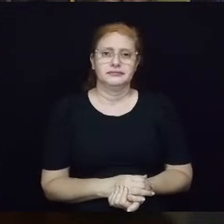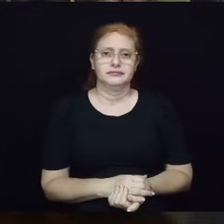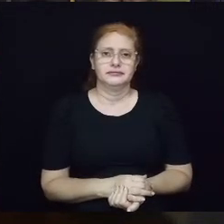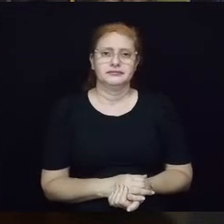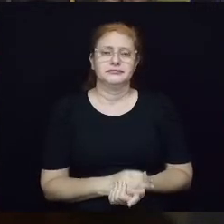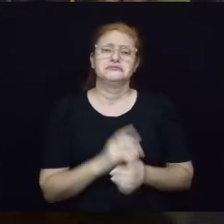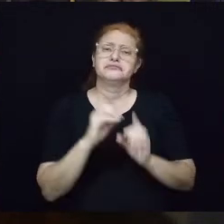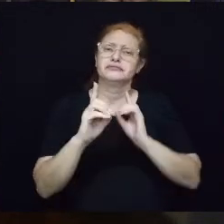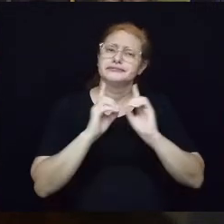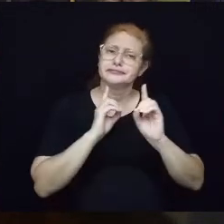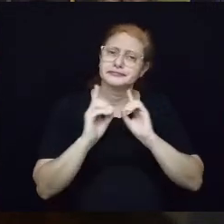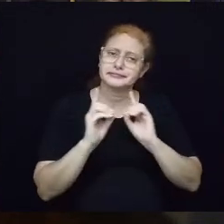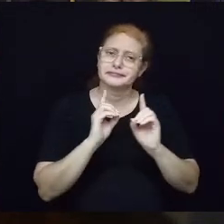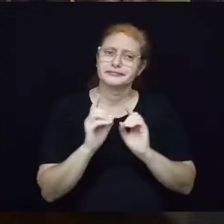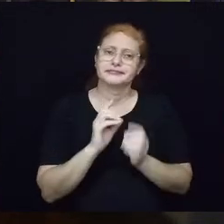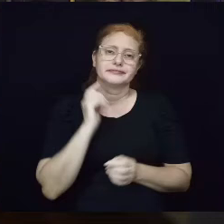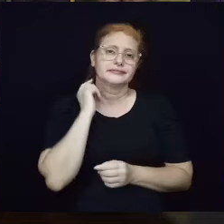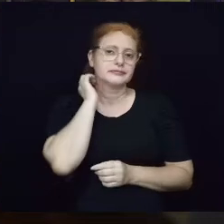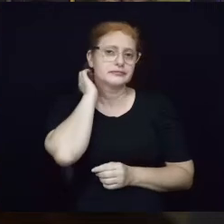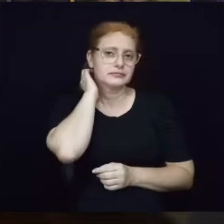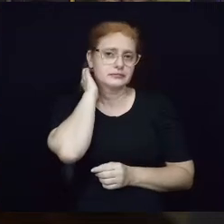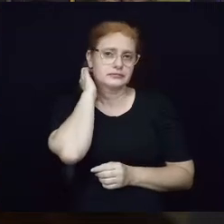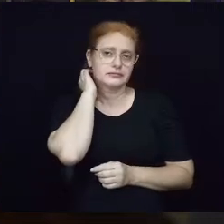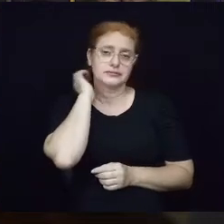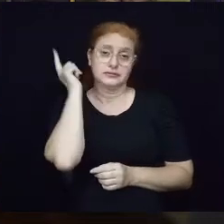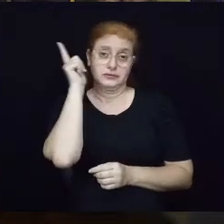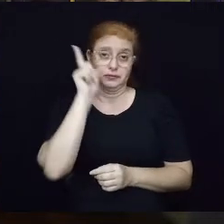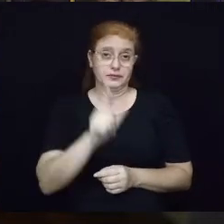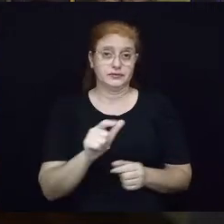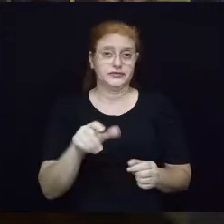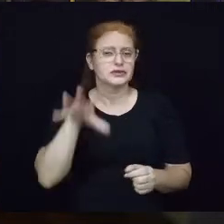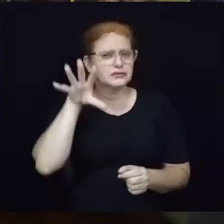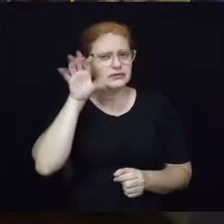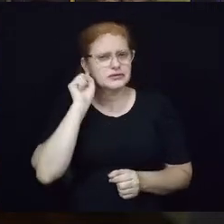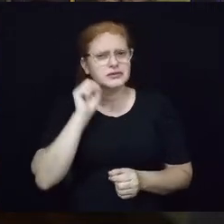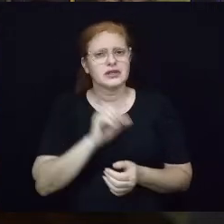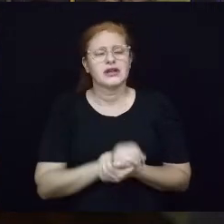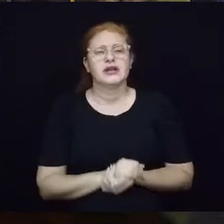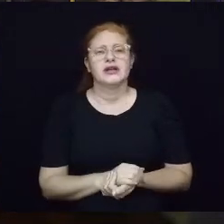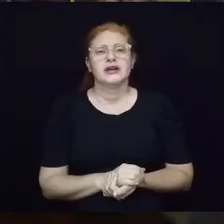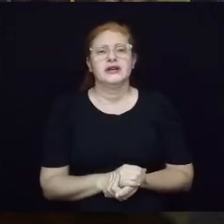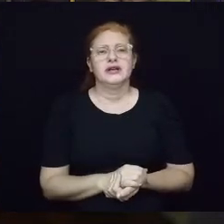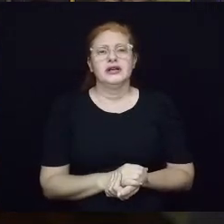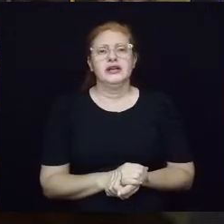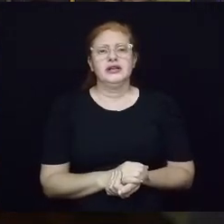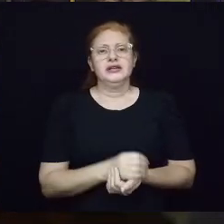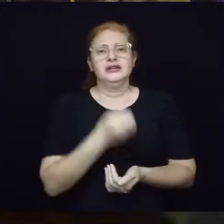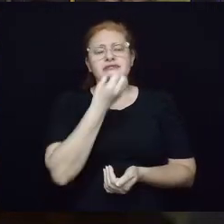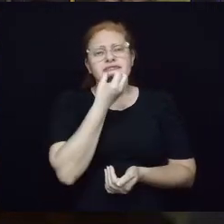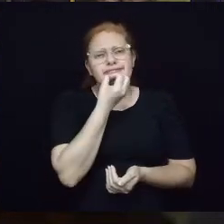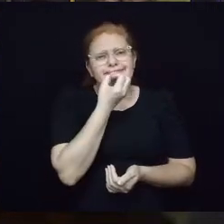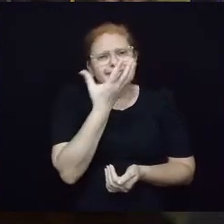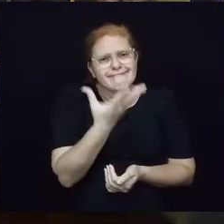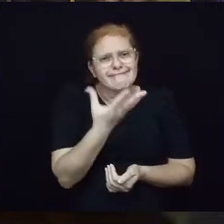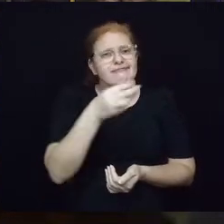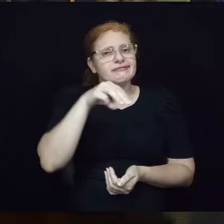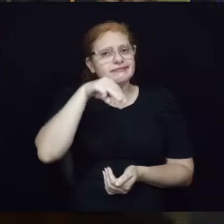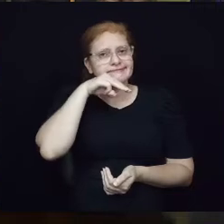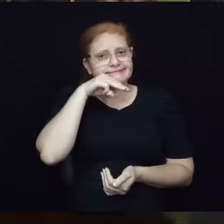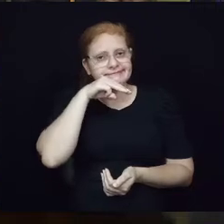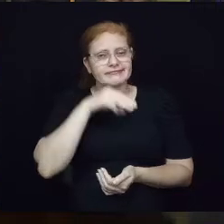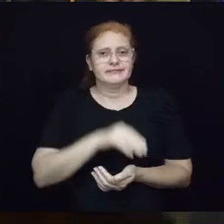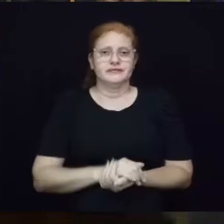na base do diálogo, né? Para podermos também ouvir o depoimento do